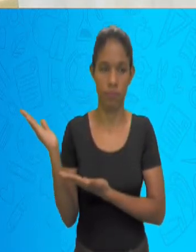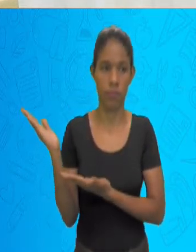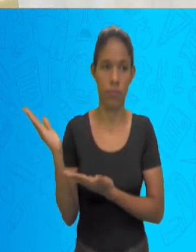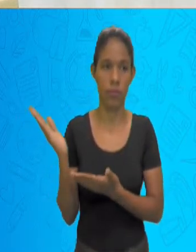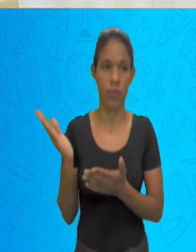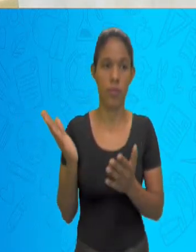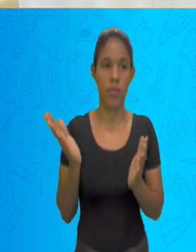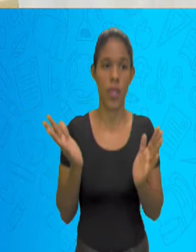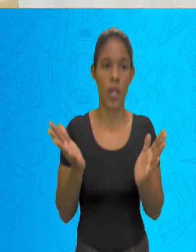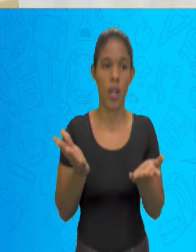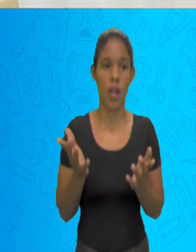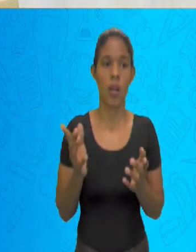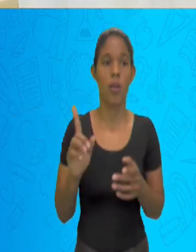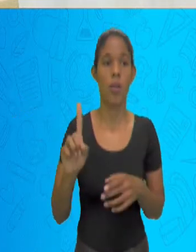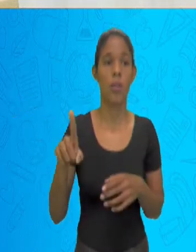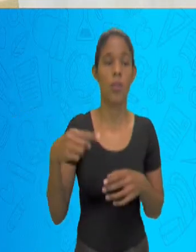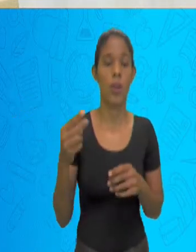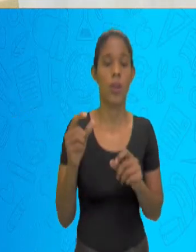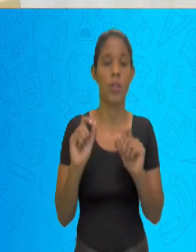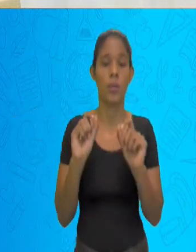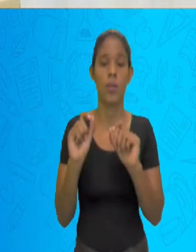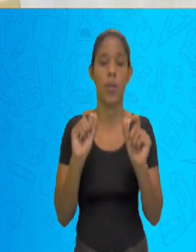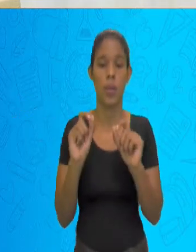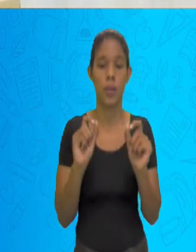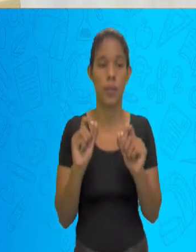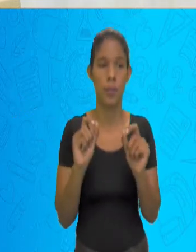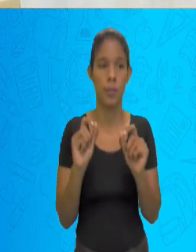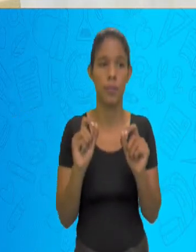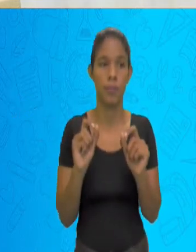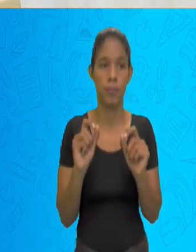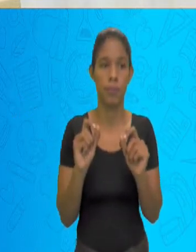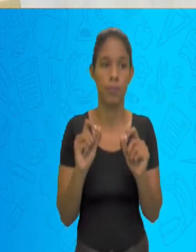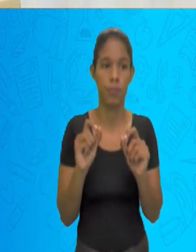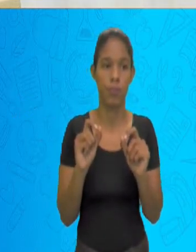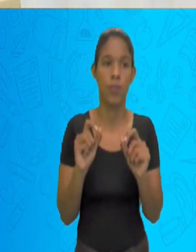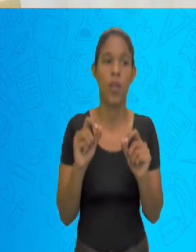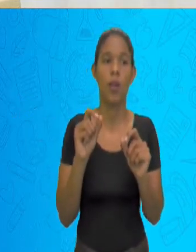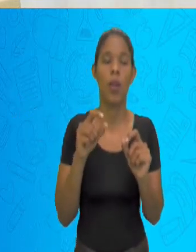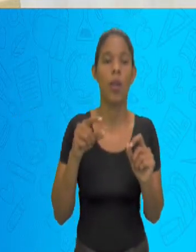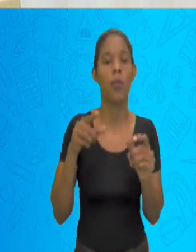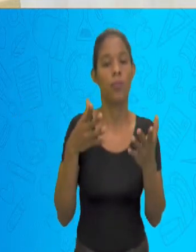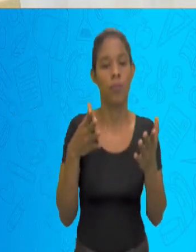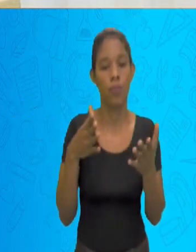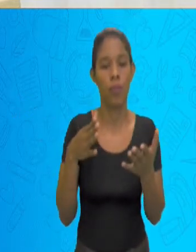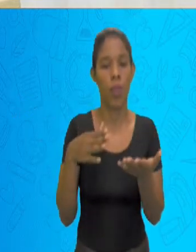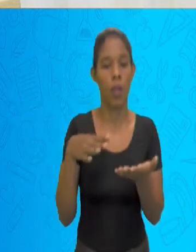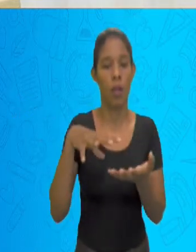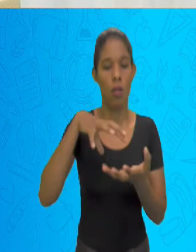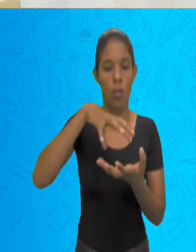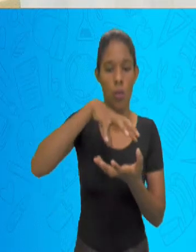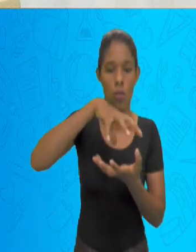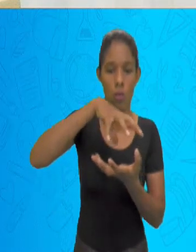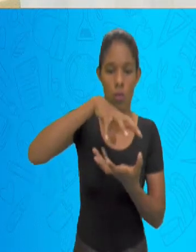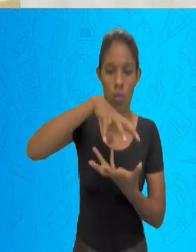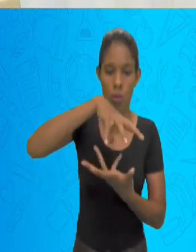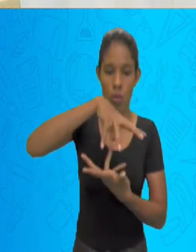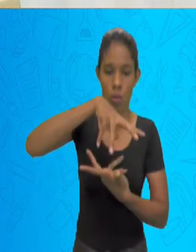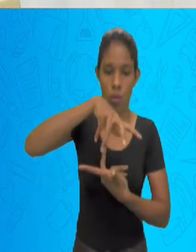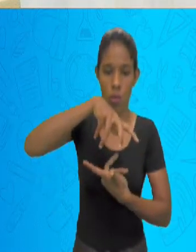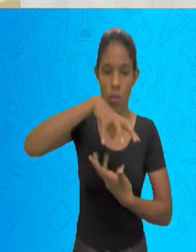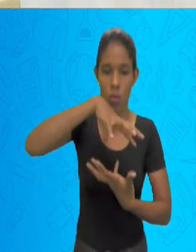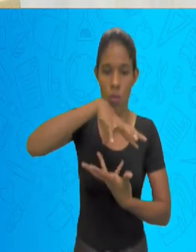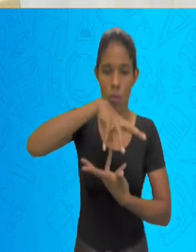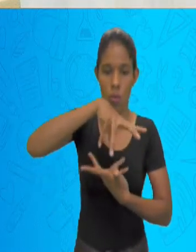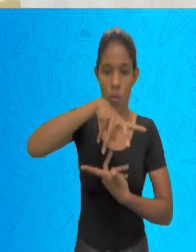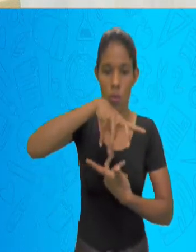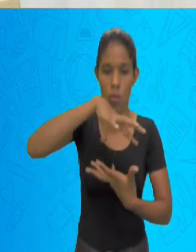Vamos para o nosso próximo aqui, que são os corpos redondos. Nós vamos agora falar dos corpos redondos. Anotem aí